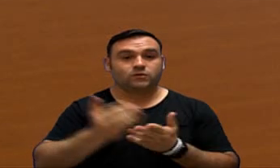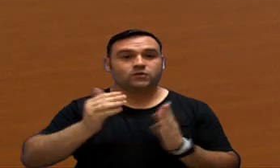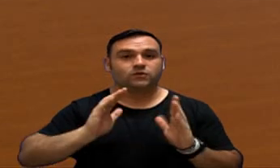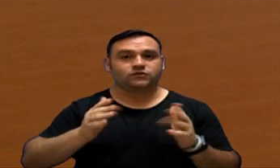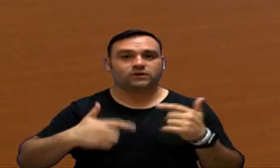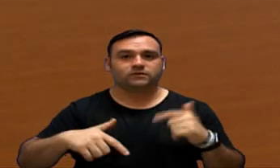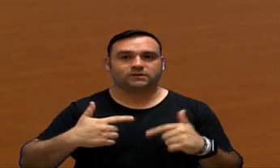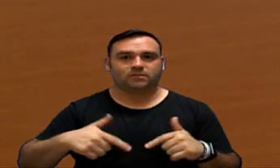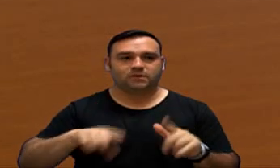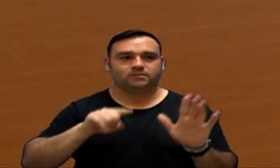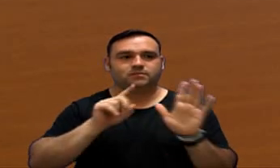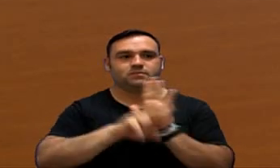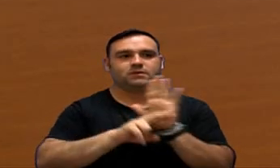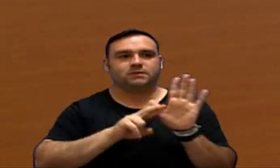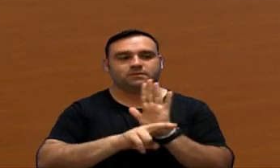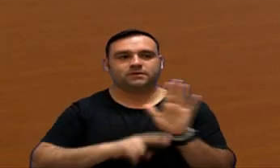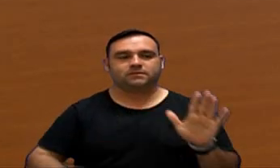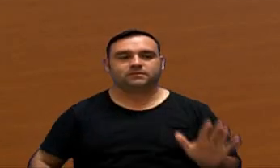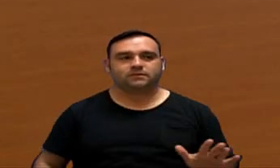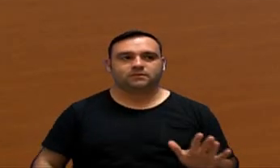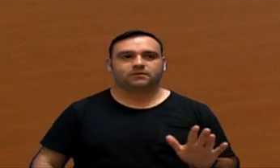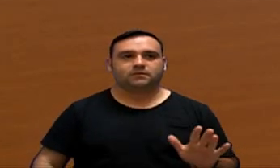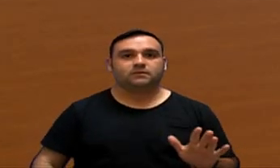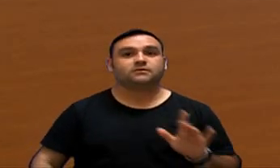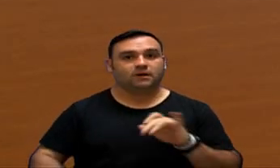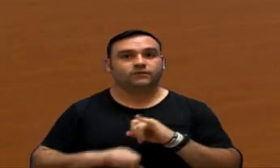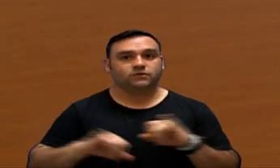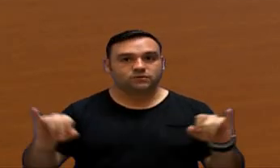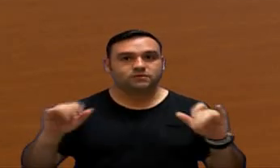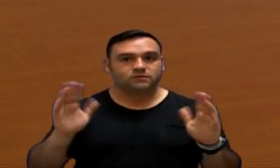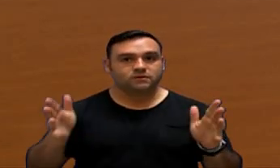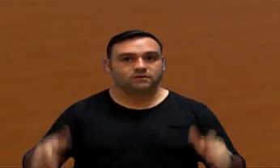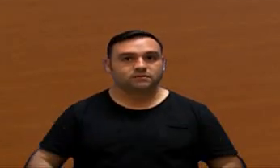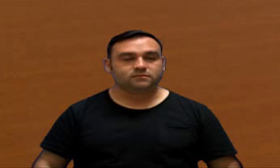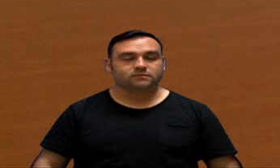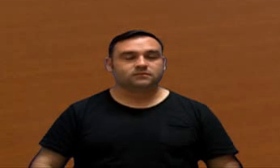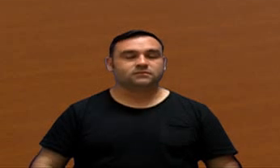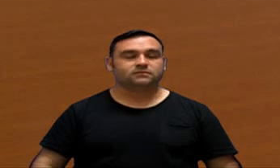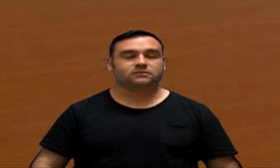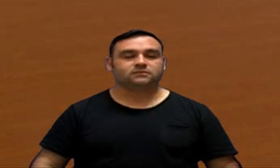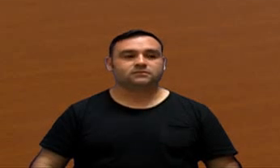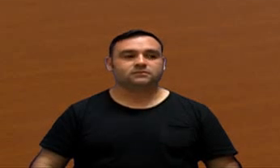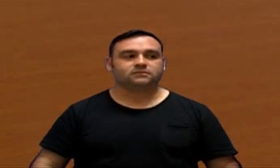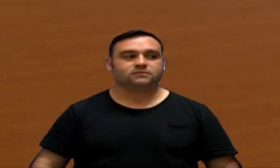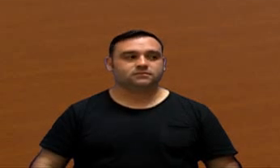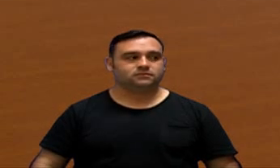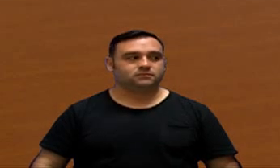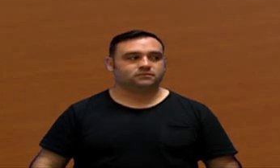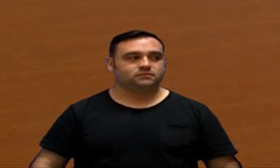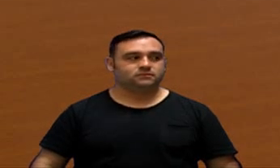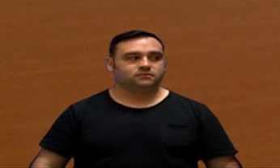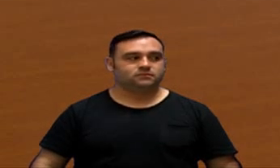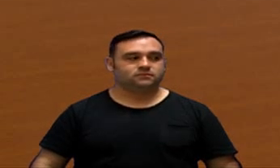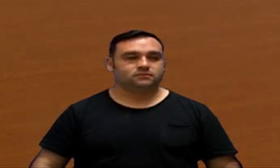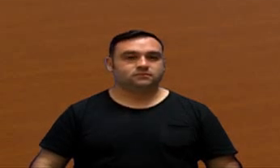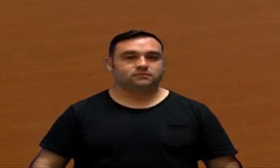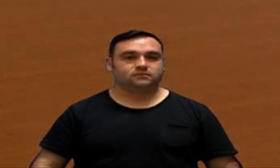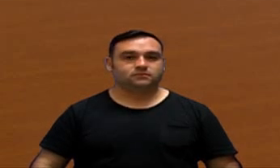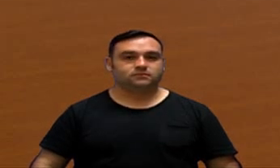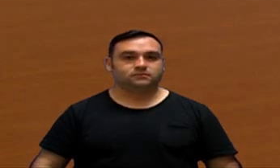os trabalhos. Transmissão sem avisar? Foi avisado. Tá, quer acelerar a apresentação do secretário? Por